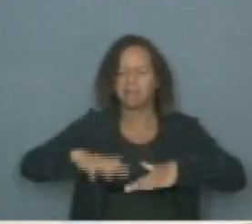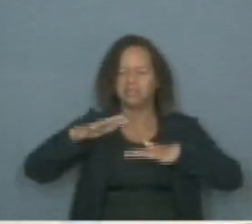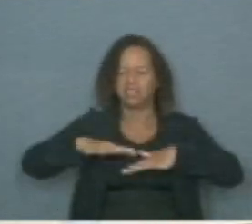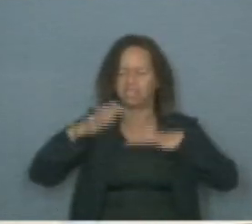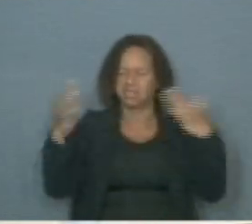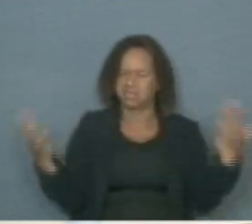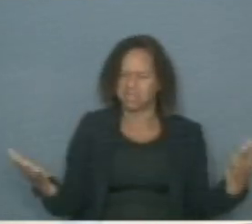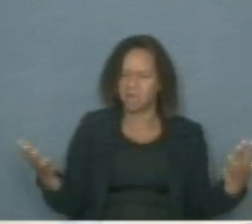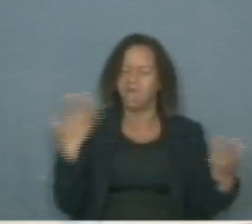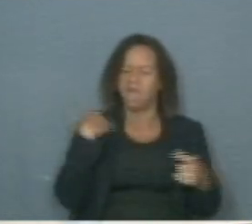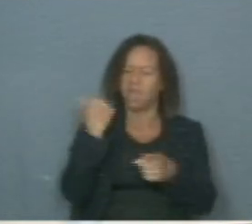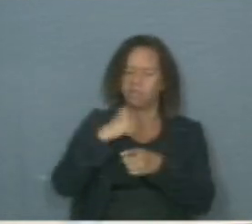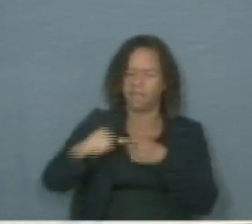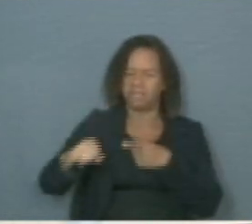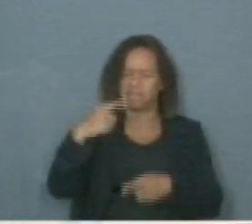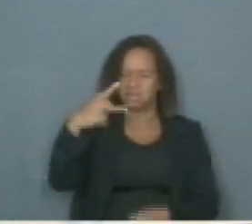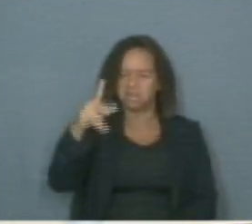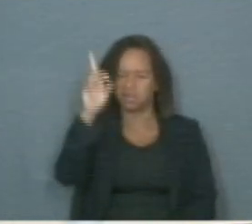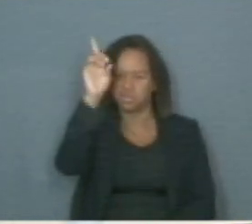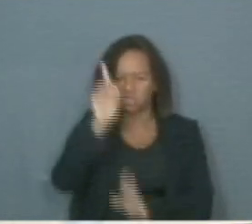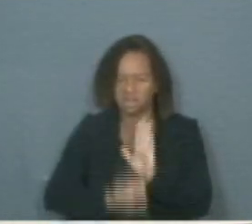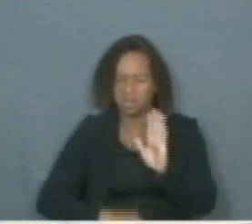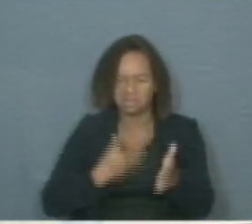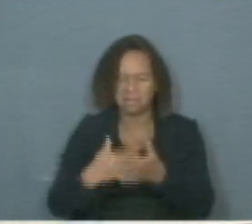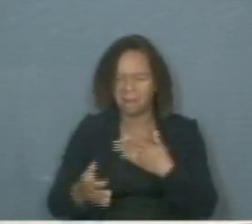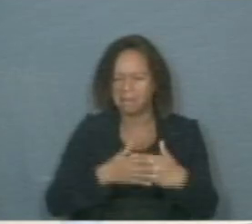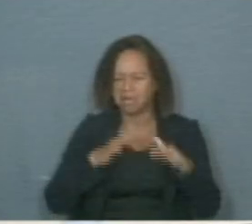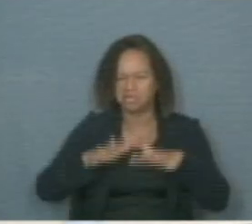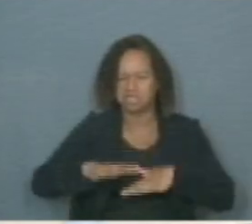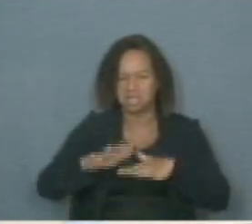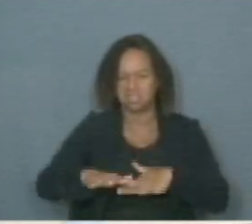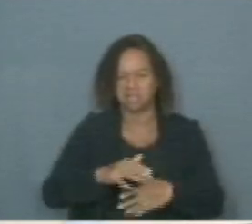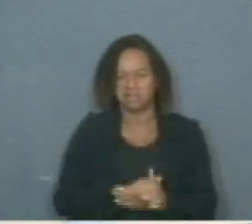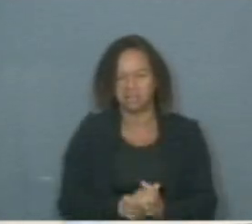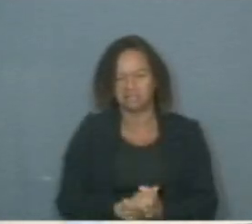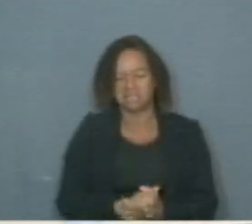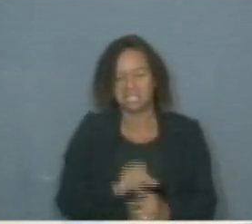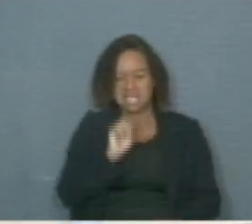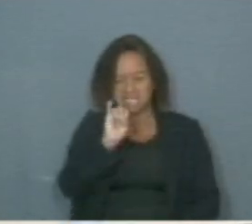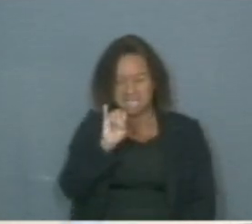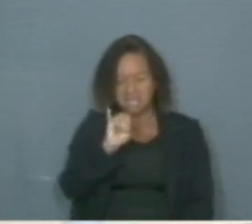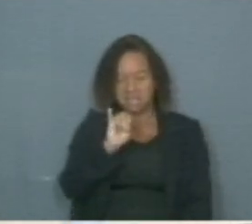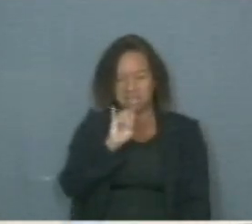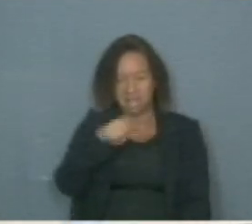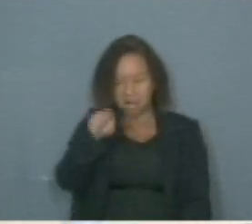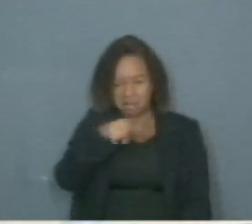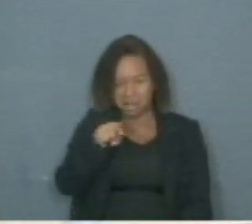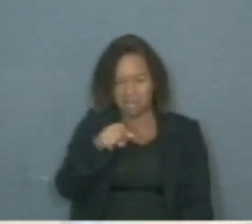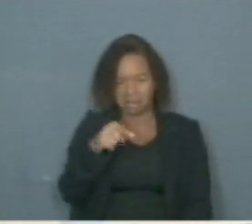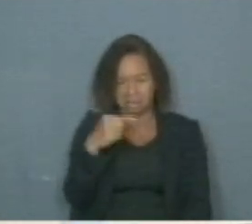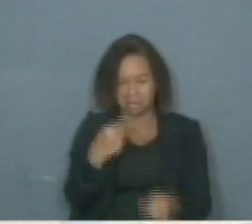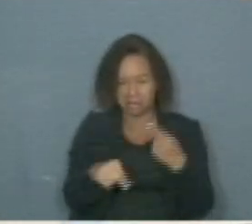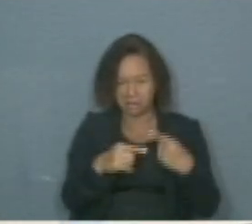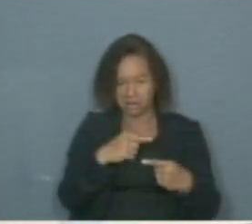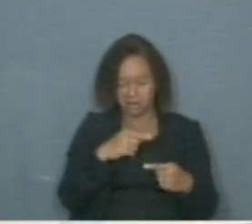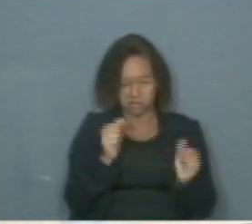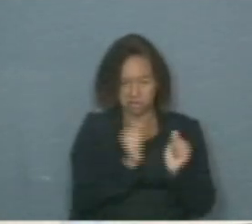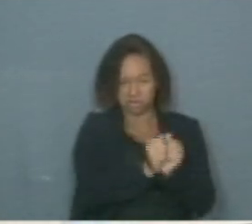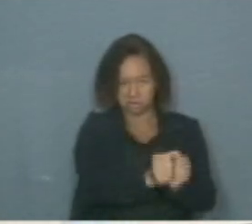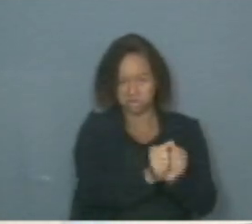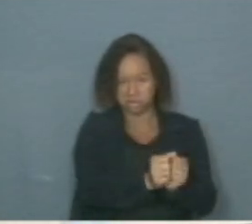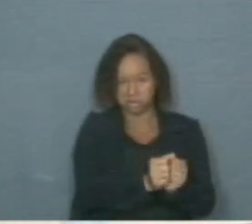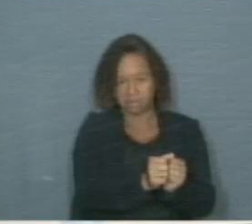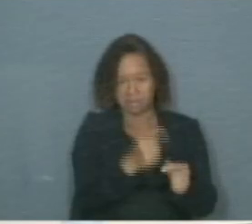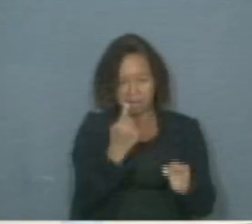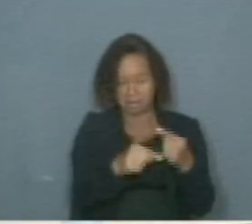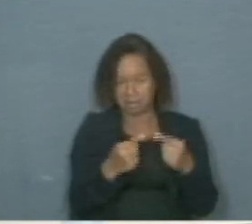manifestação. Eu defendo o seu direito de ir a qualquer manifestação. E se alguém intervier junto ao senhor para que o